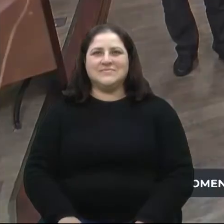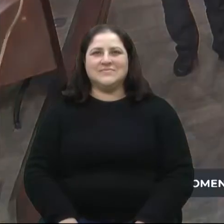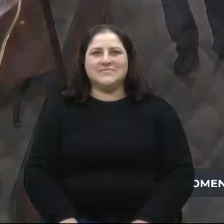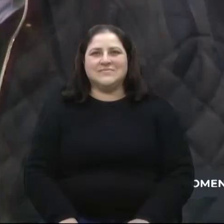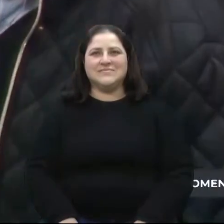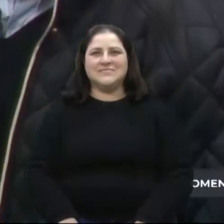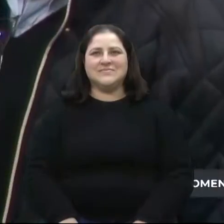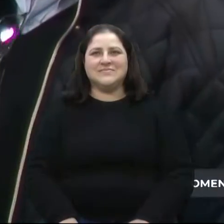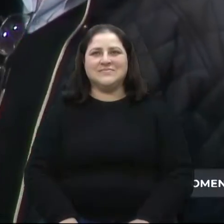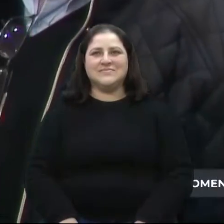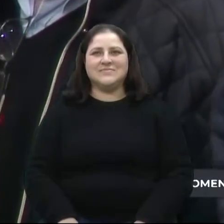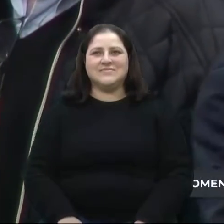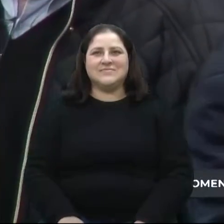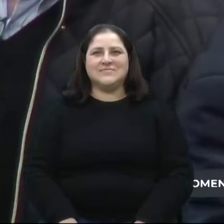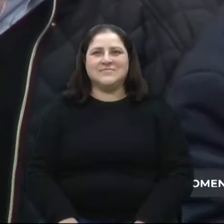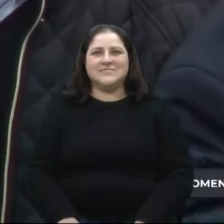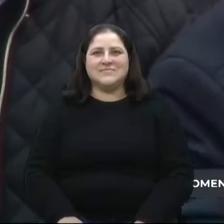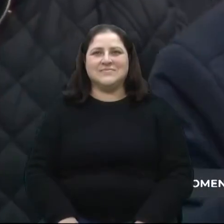della